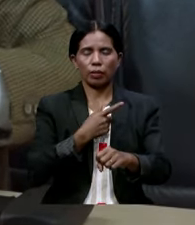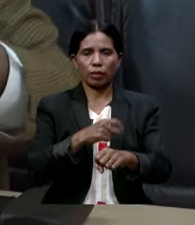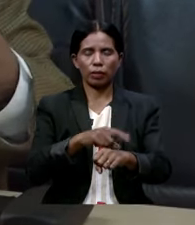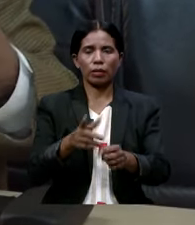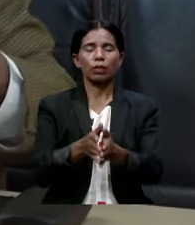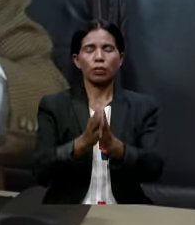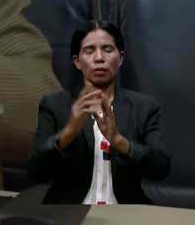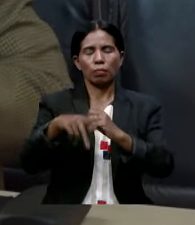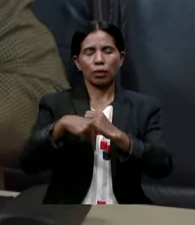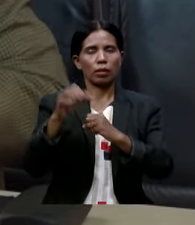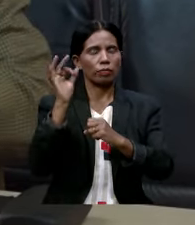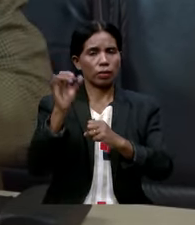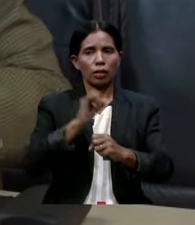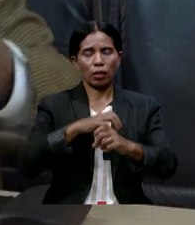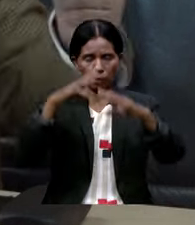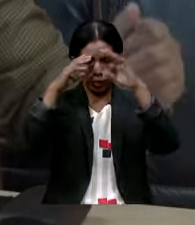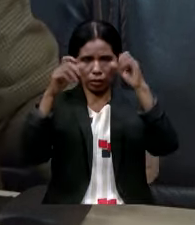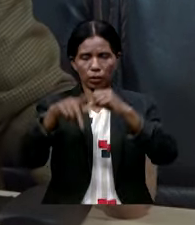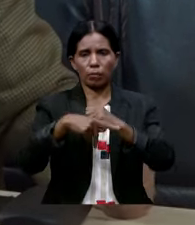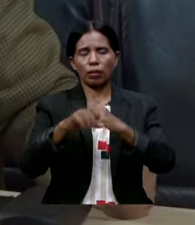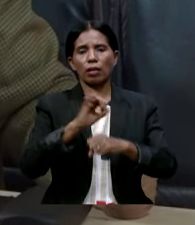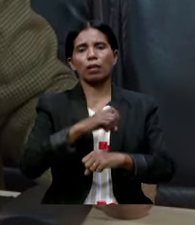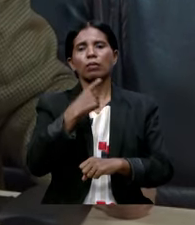Fretlin, há o presidente da bancada, há o atete.